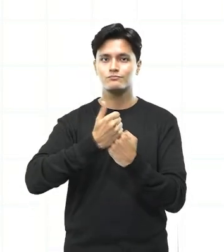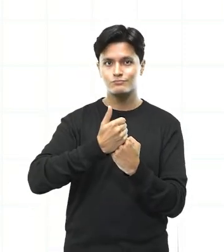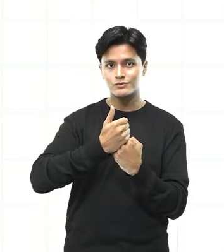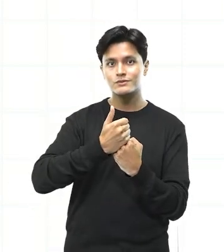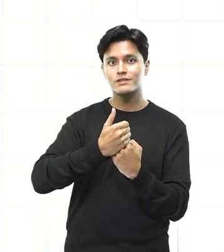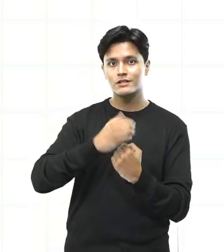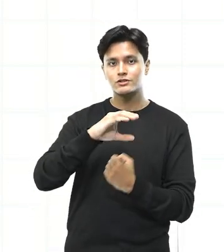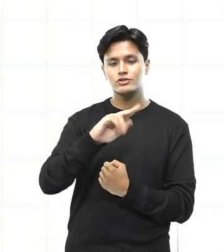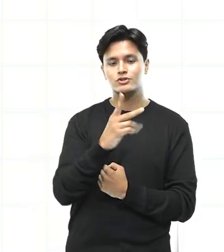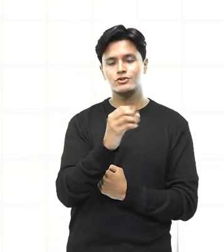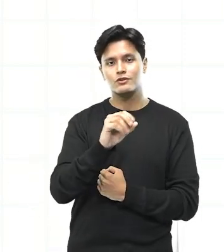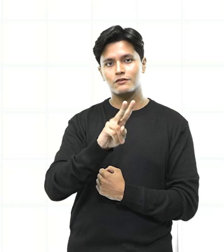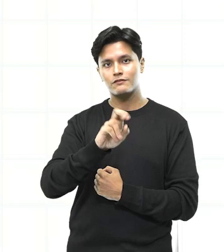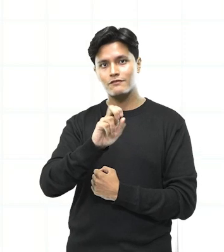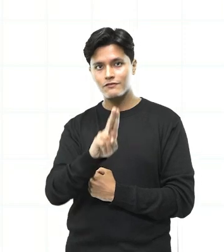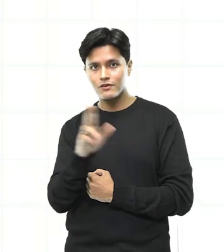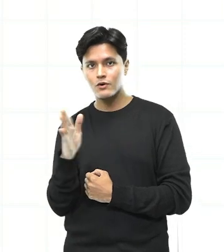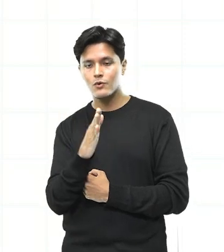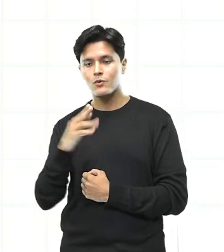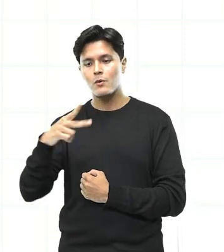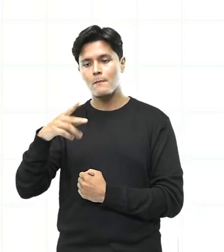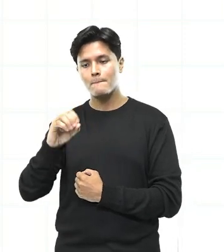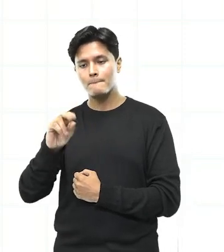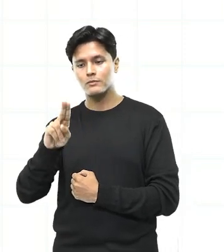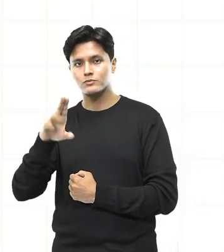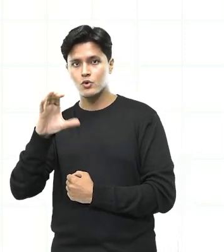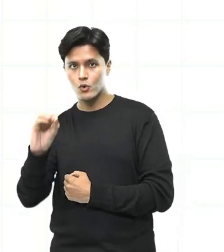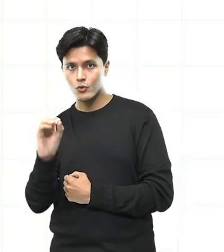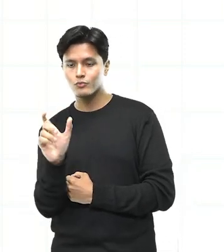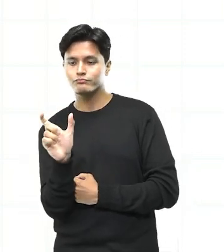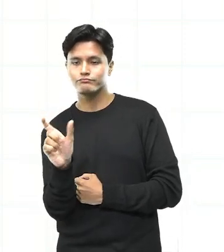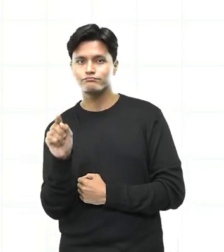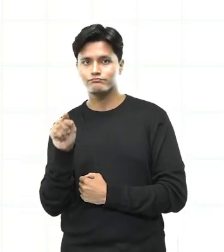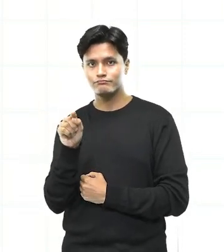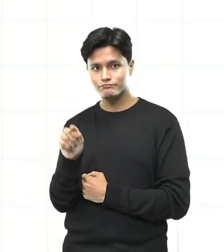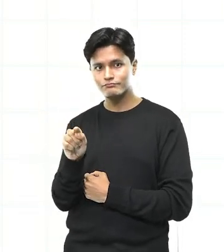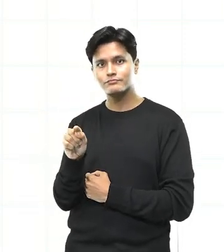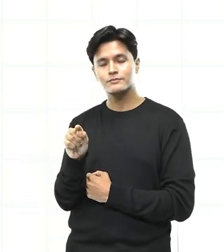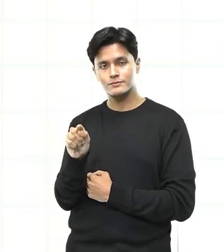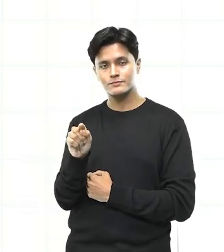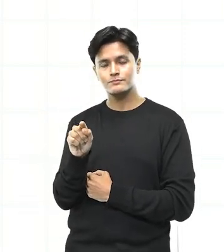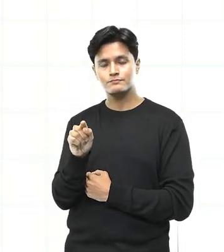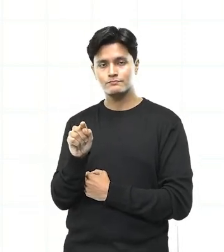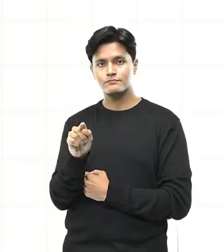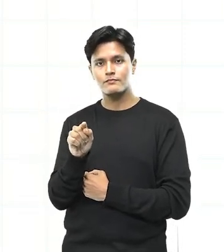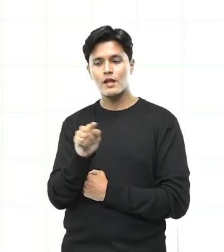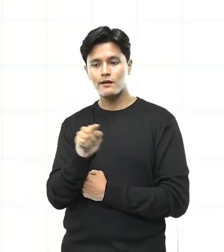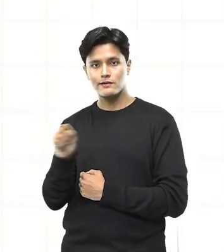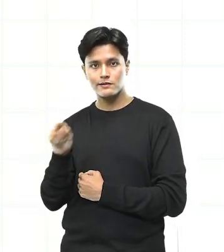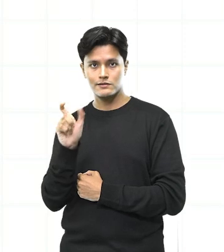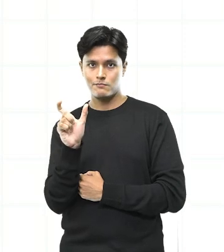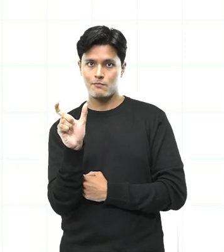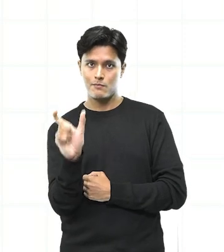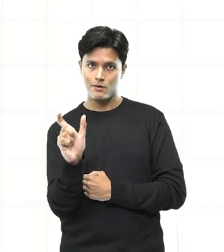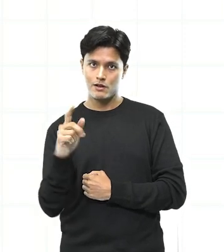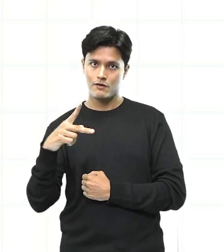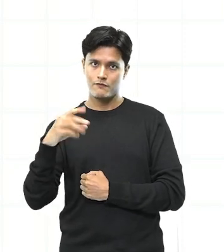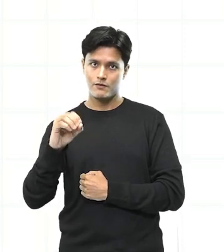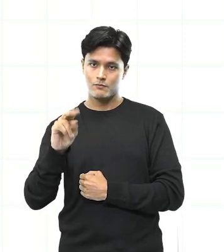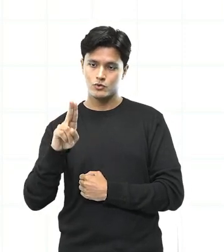quantidade. Logo, esta palavra aqui, vou tirar o meu X que eu coloquei. Essa palavra aqui, ela